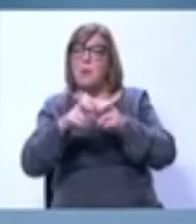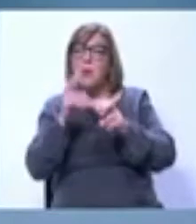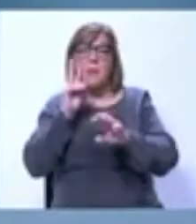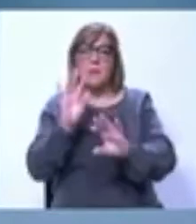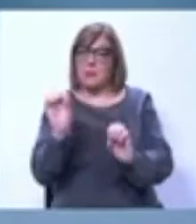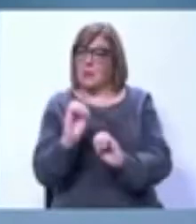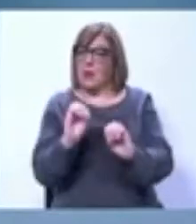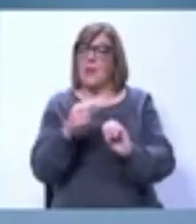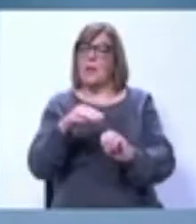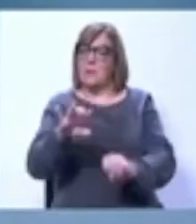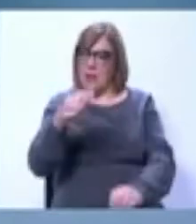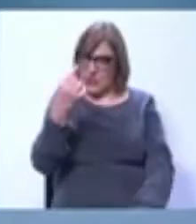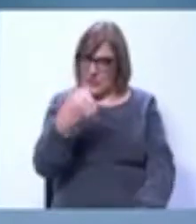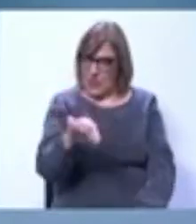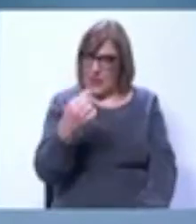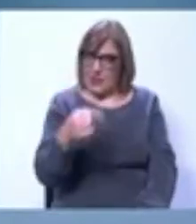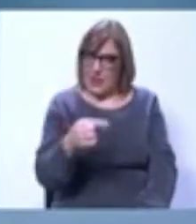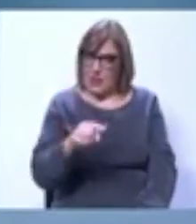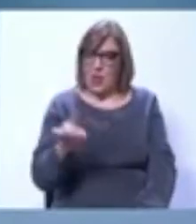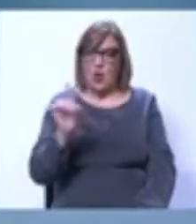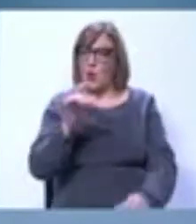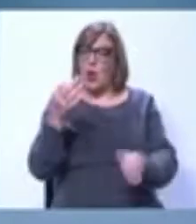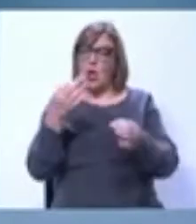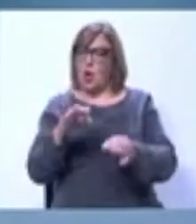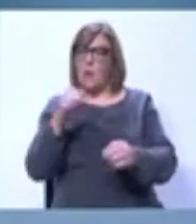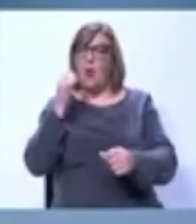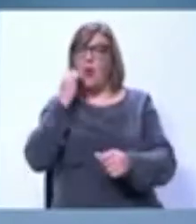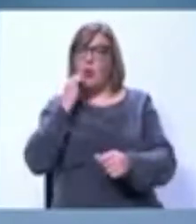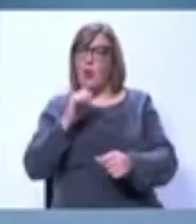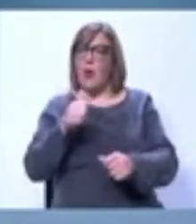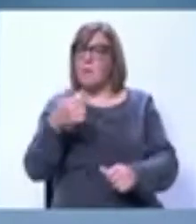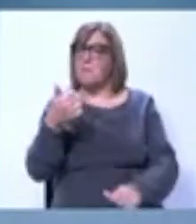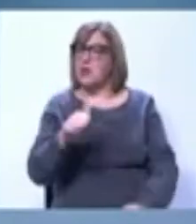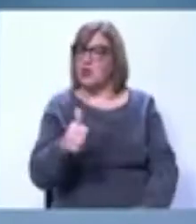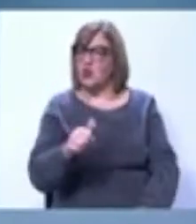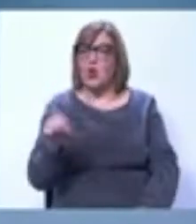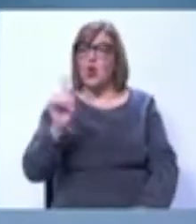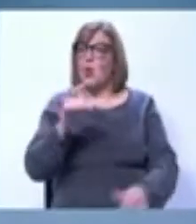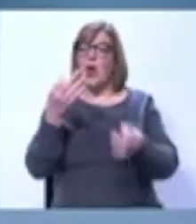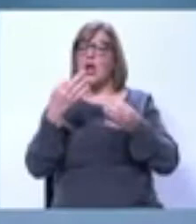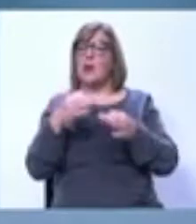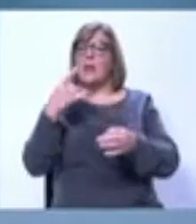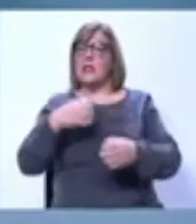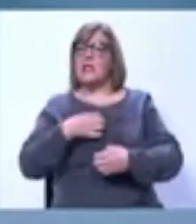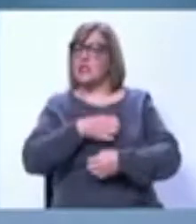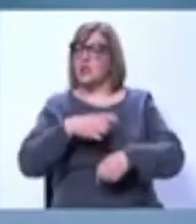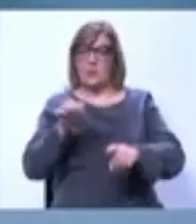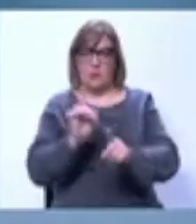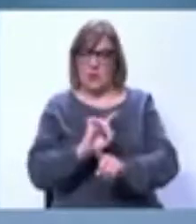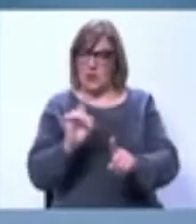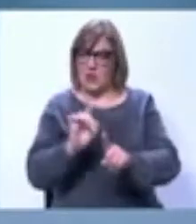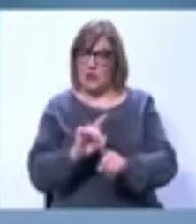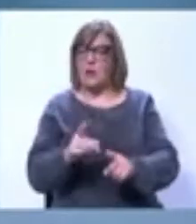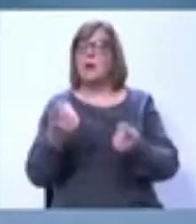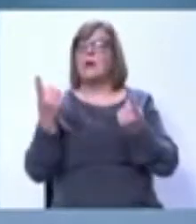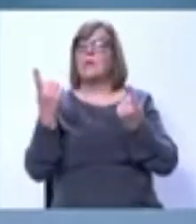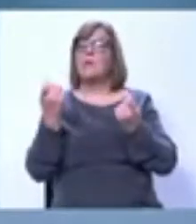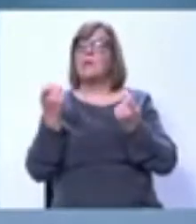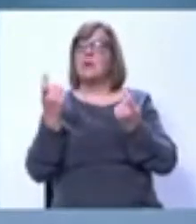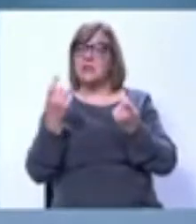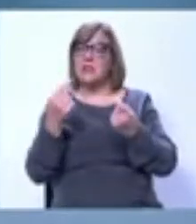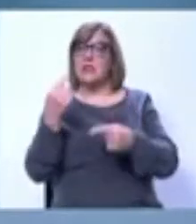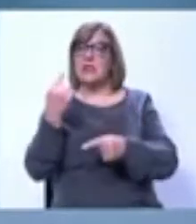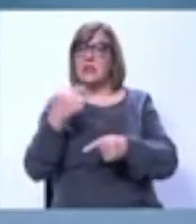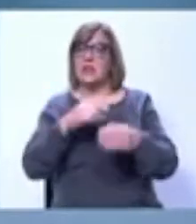problemática mas ela existe não é normal ter dor durante a menstruação não é normal ter estes sintomas e devemos